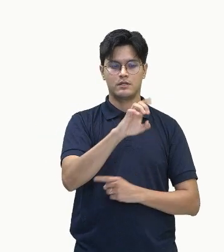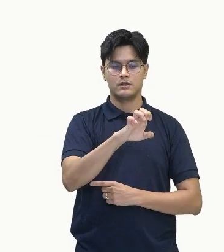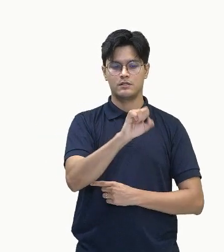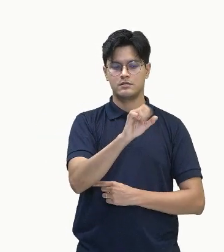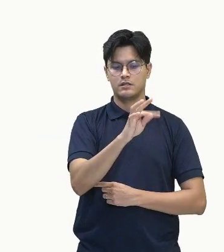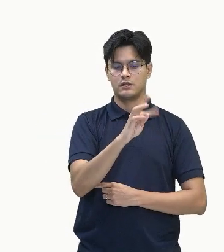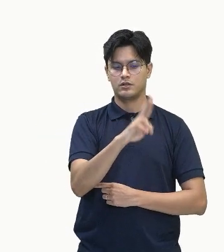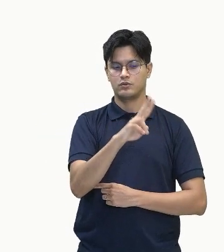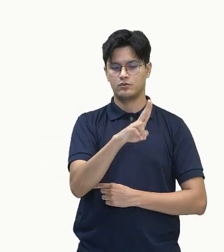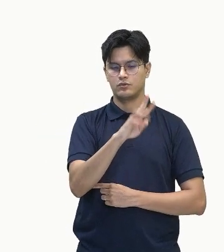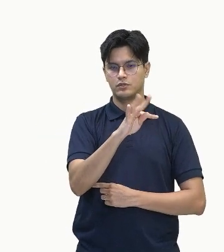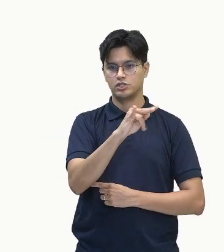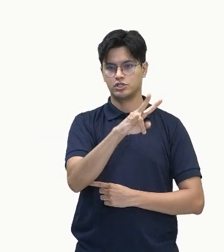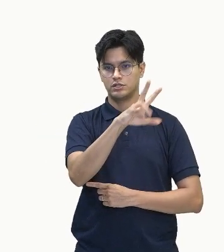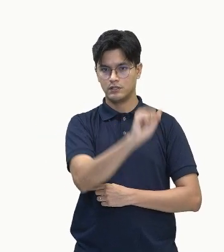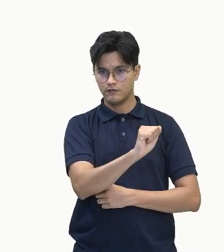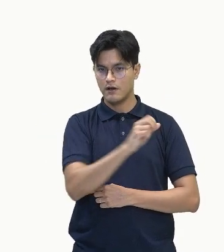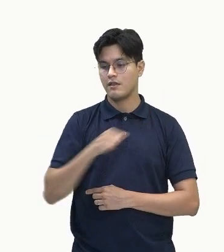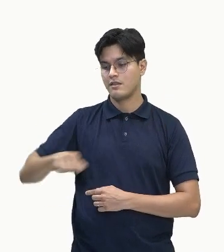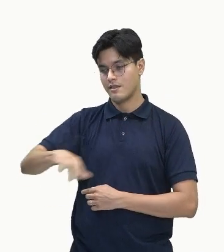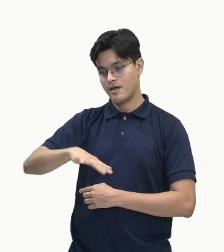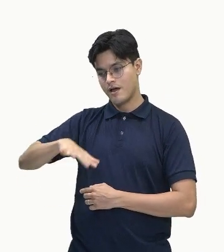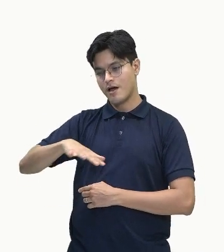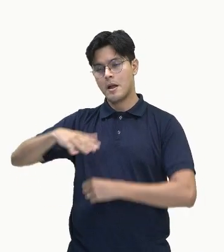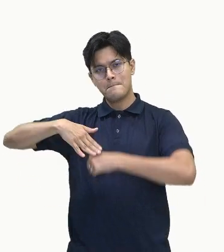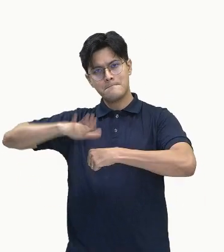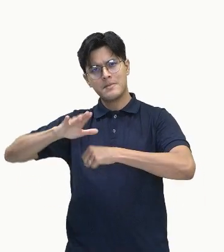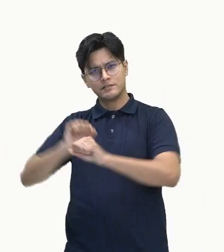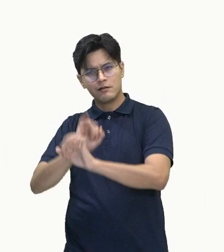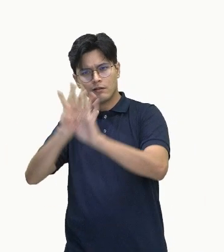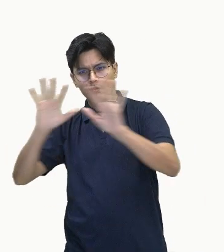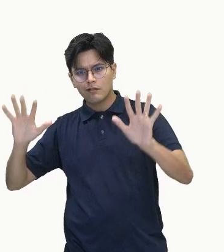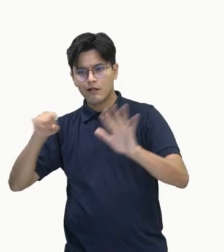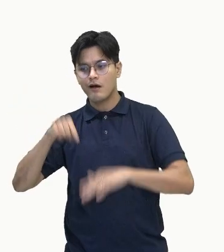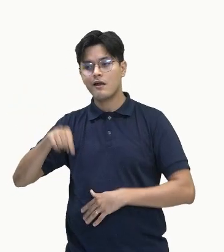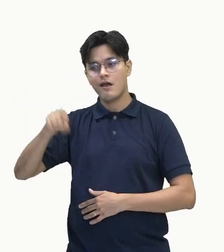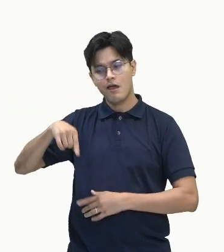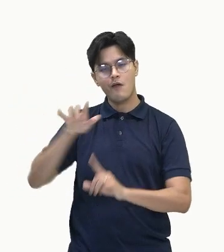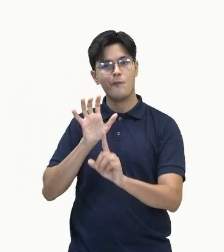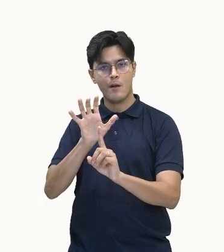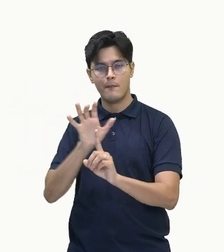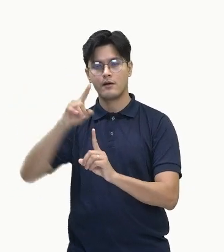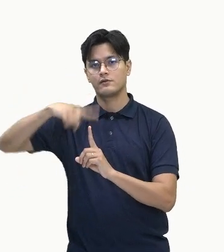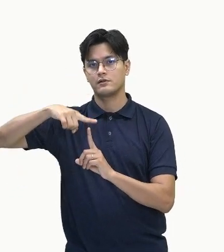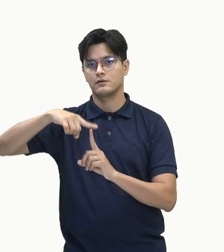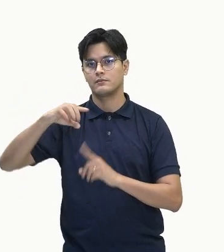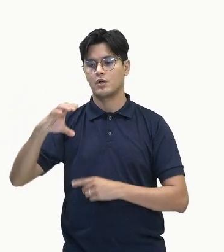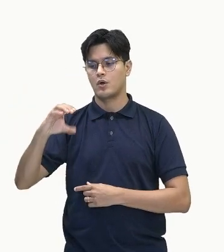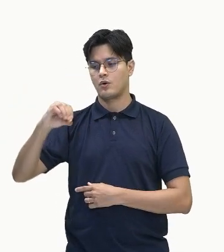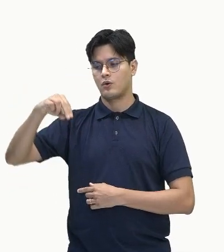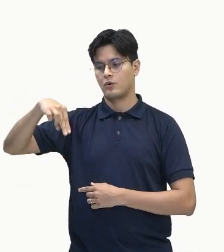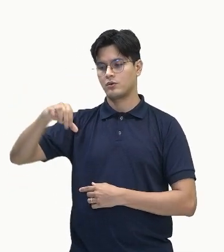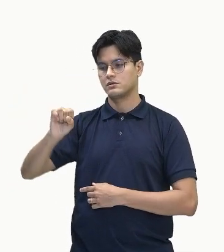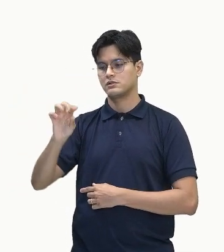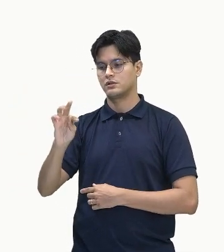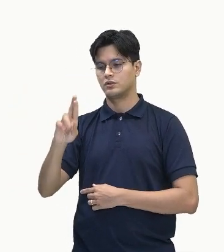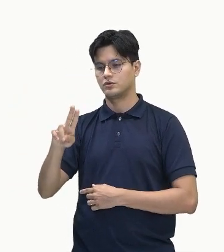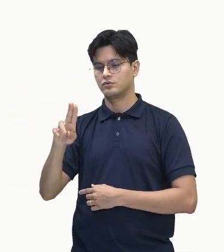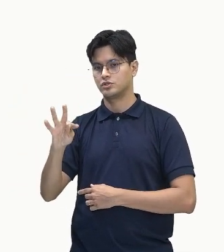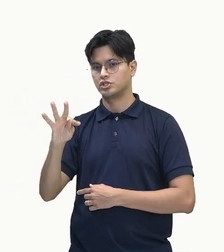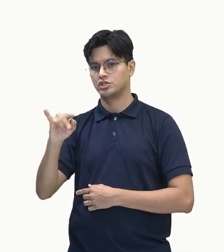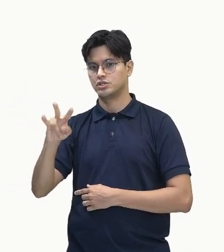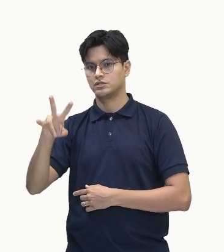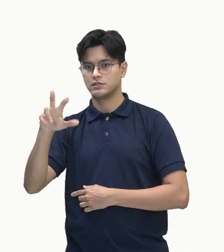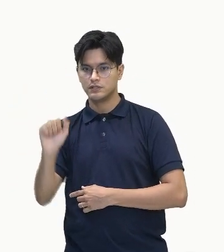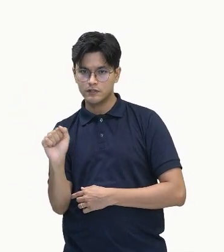mais claras, interferência construtiva, né? E esse fenômeno, ele só podia ser explicado se eu tratasse a